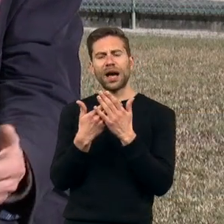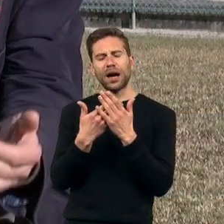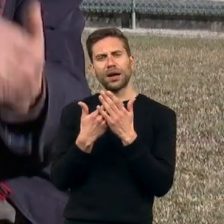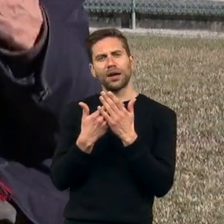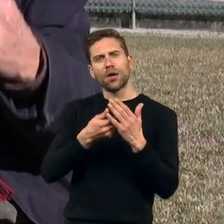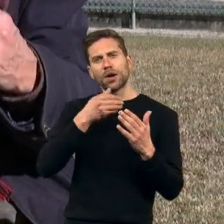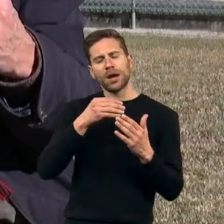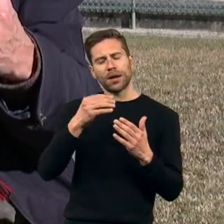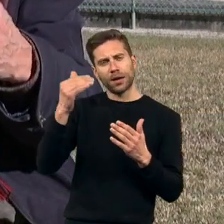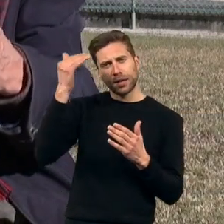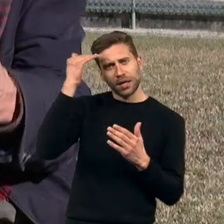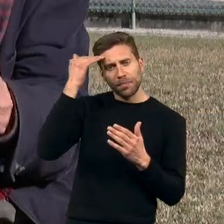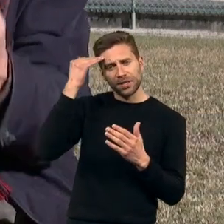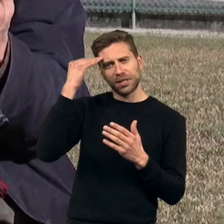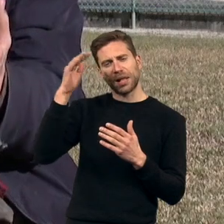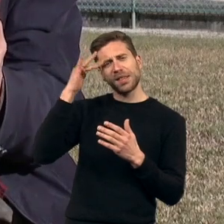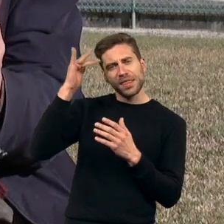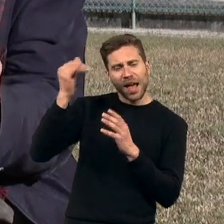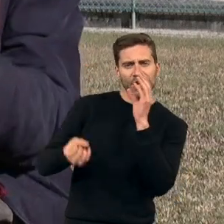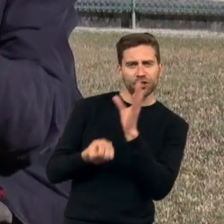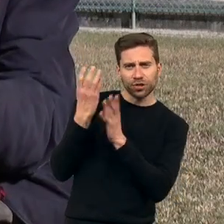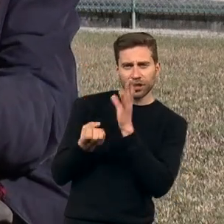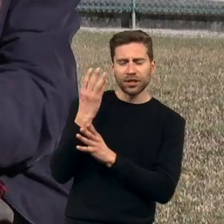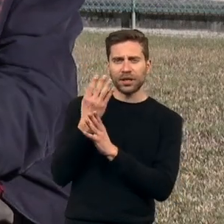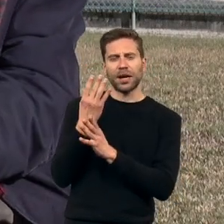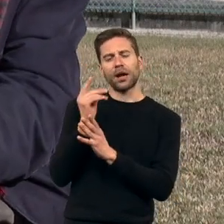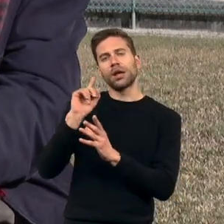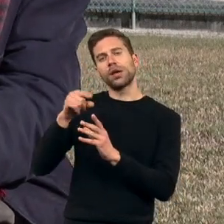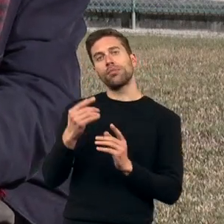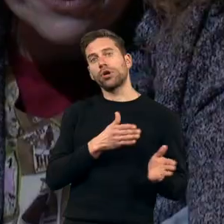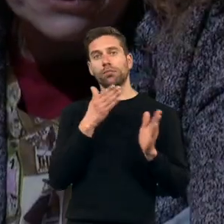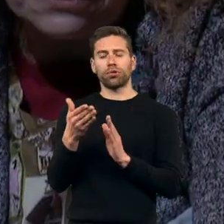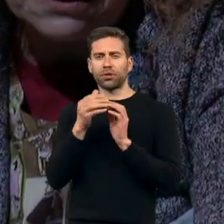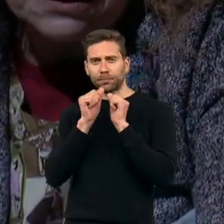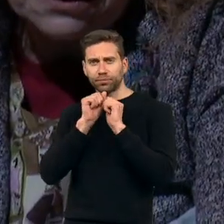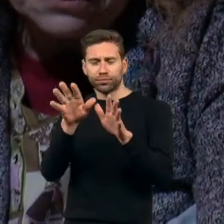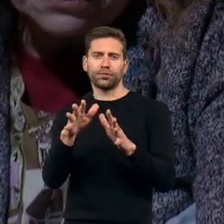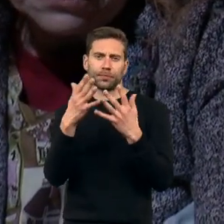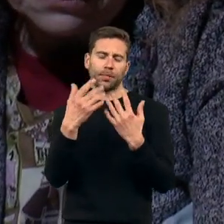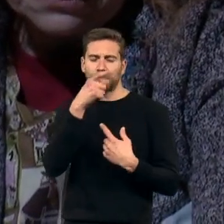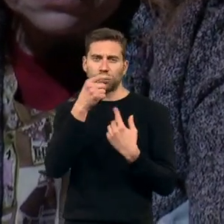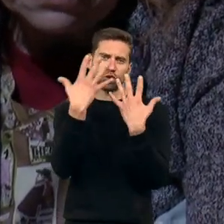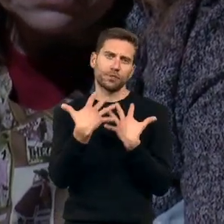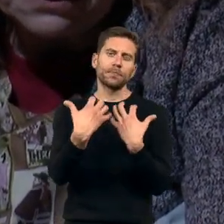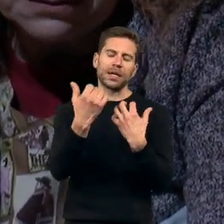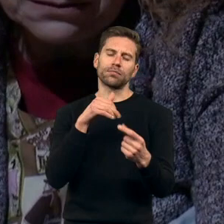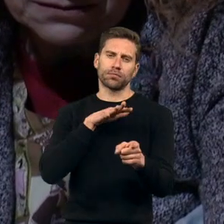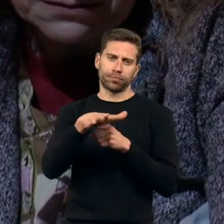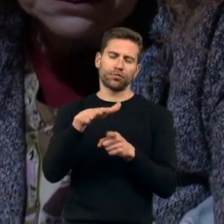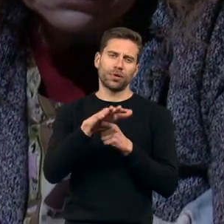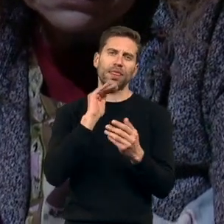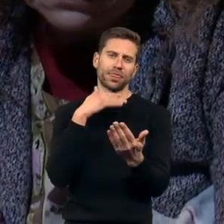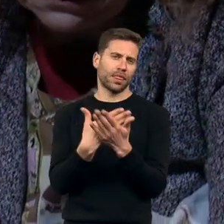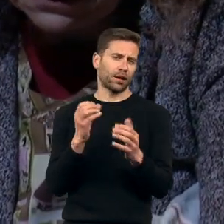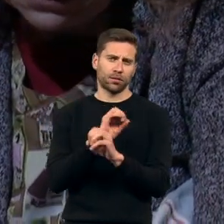acho que isso é importante e é, simultaneamente, contagiante para o próprio público. Porque a recepção que temos tido da